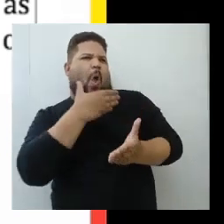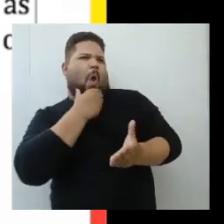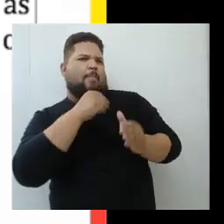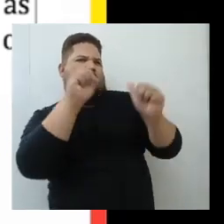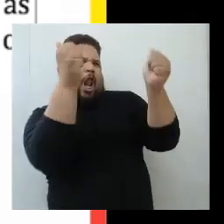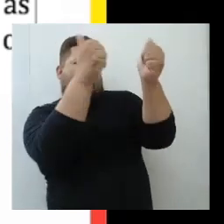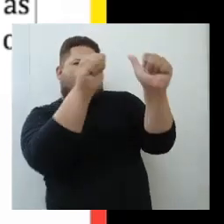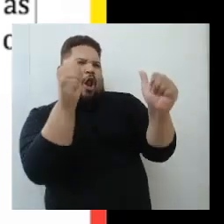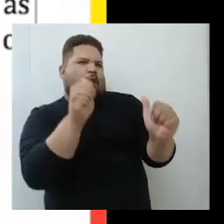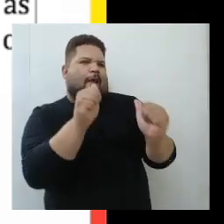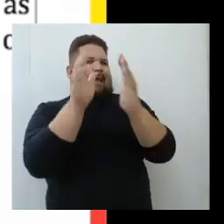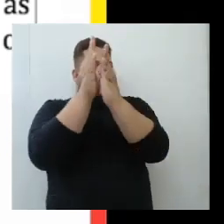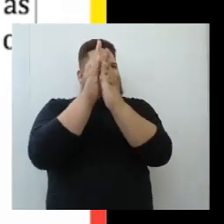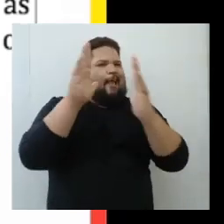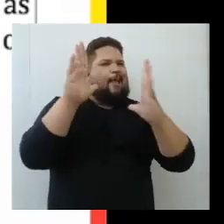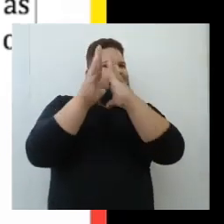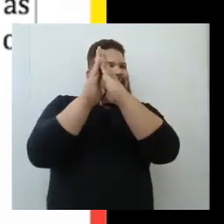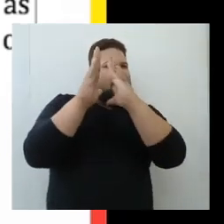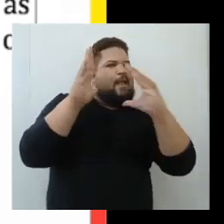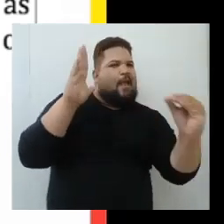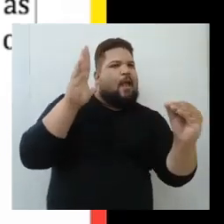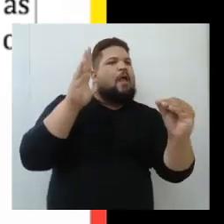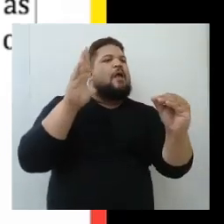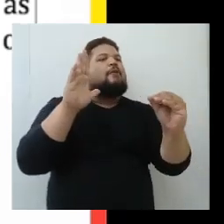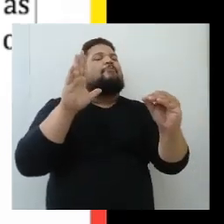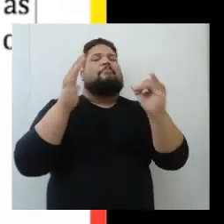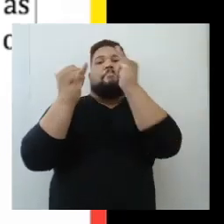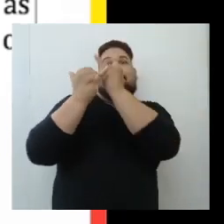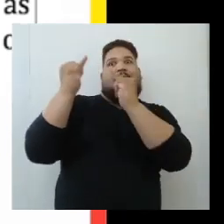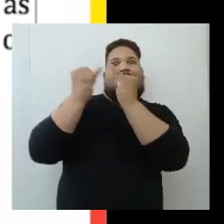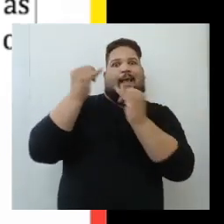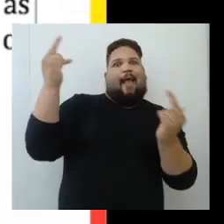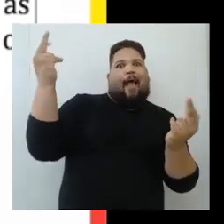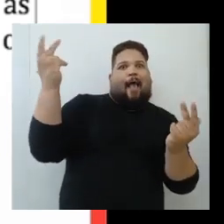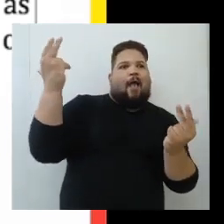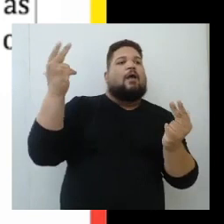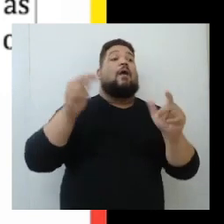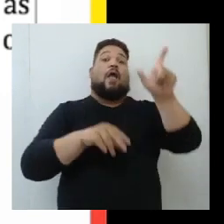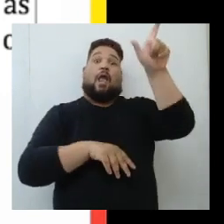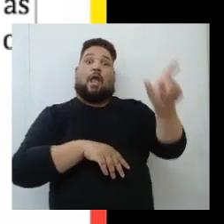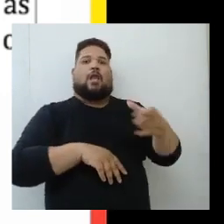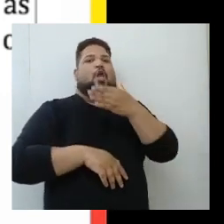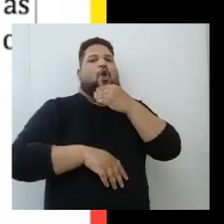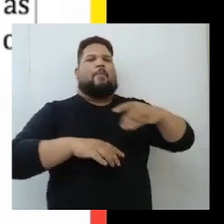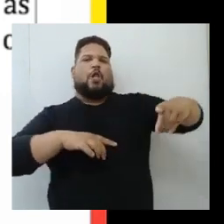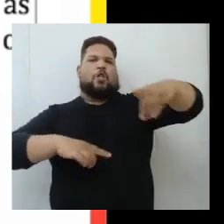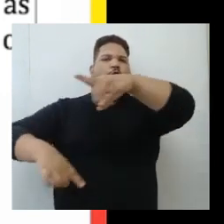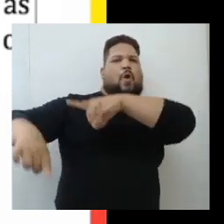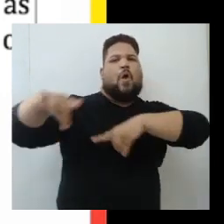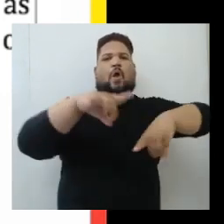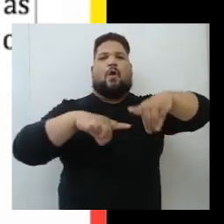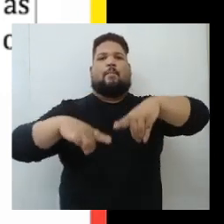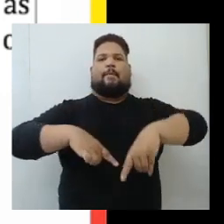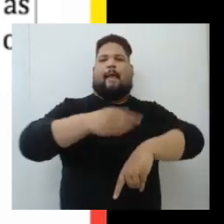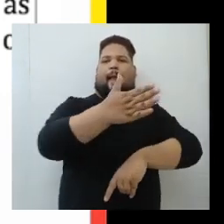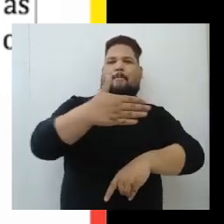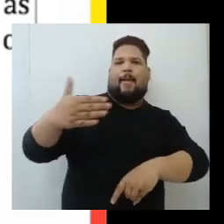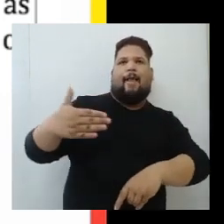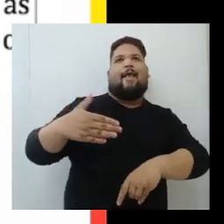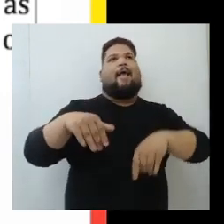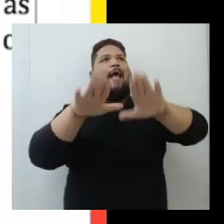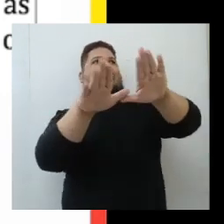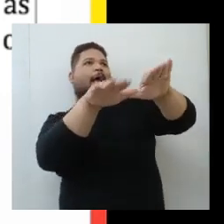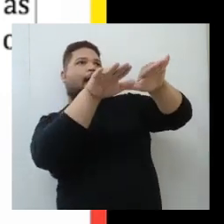a nossa imagem, como nossa semelhança, e que ele domine sobre os peixes do mar, as aves do